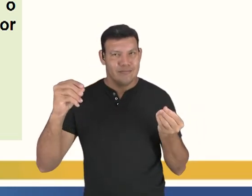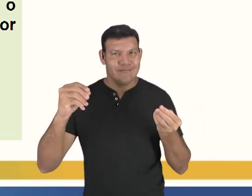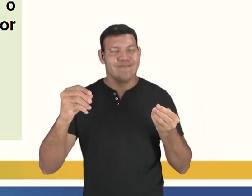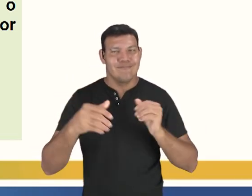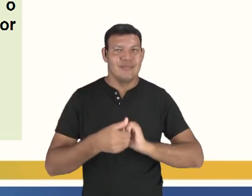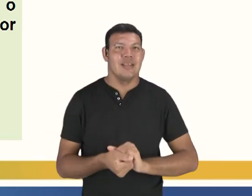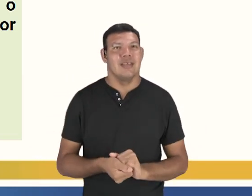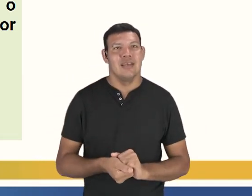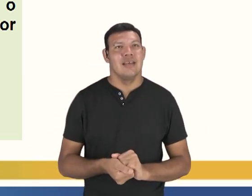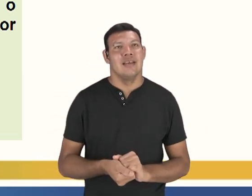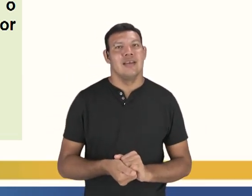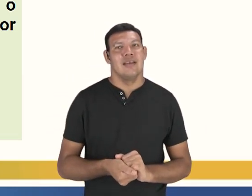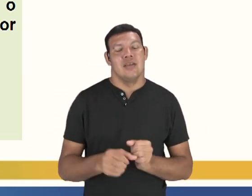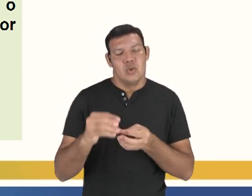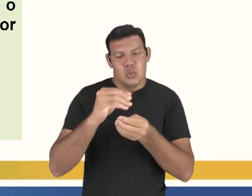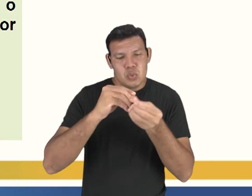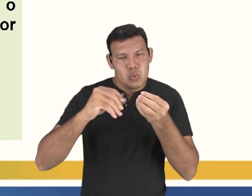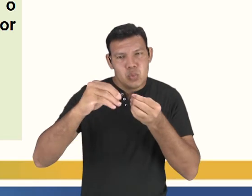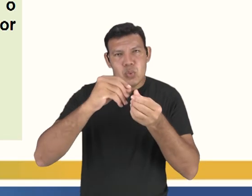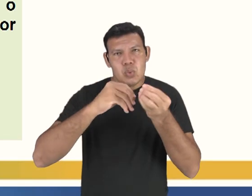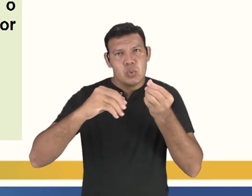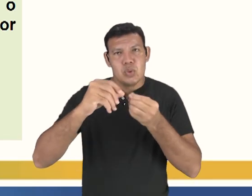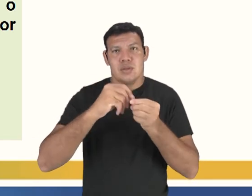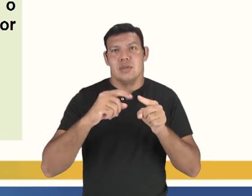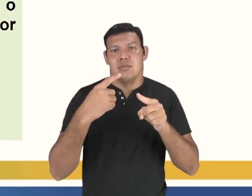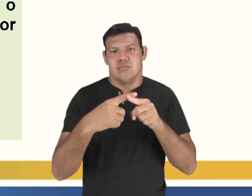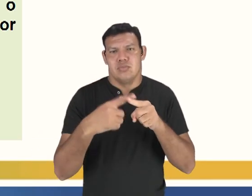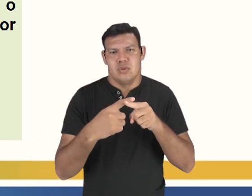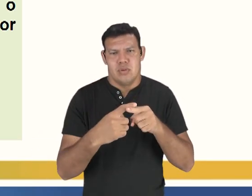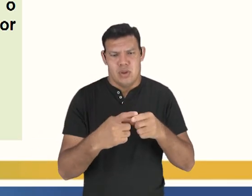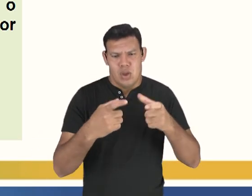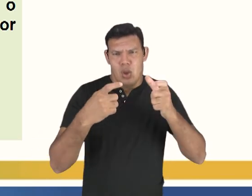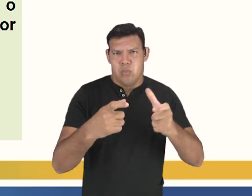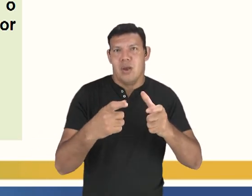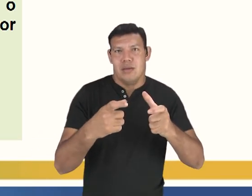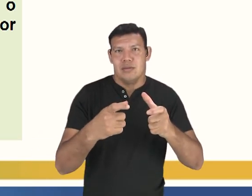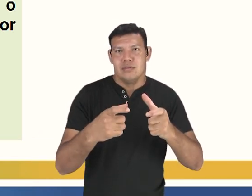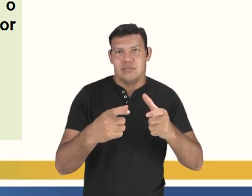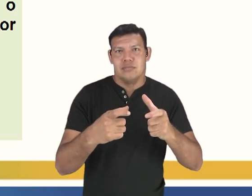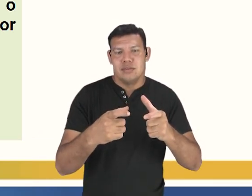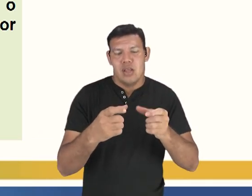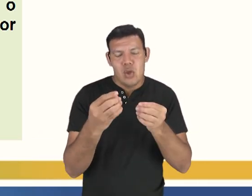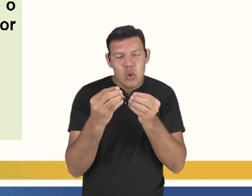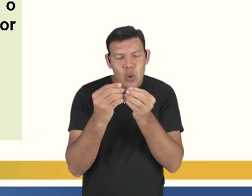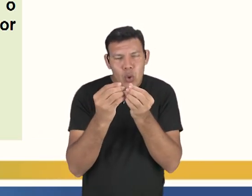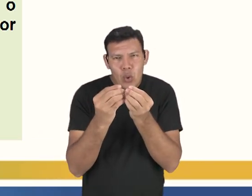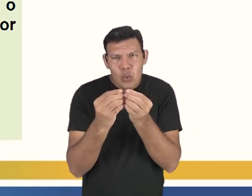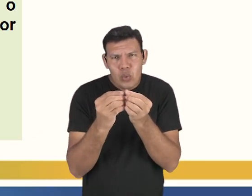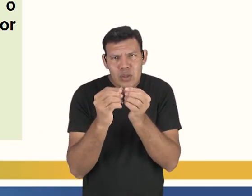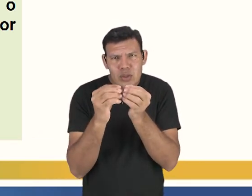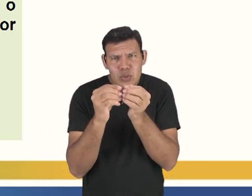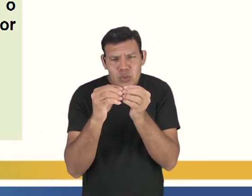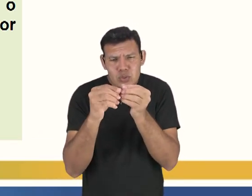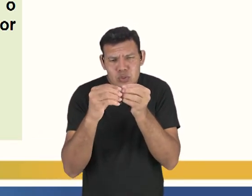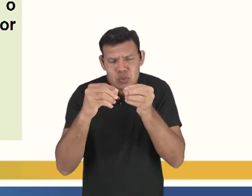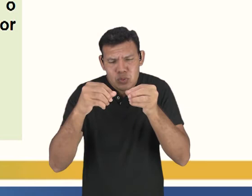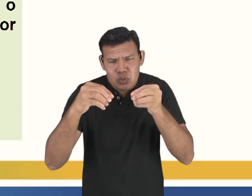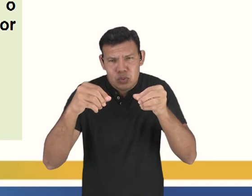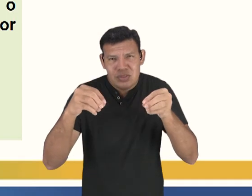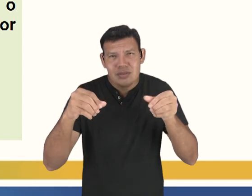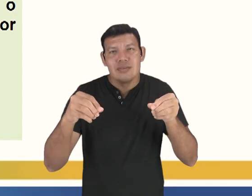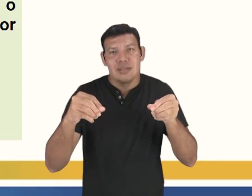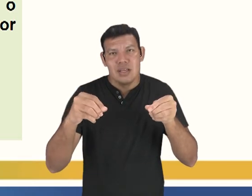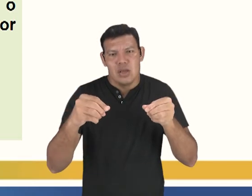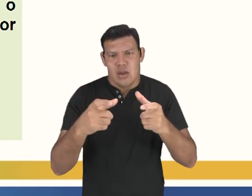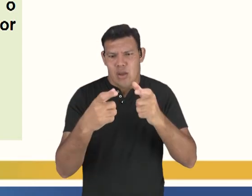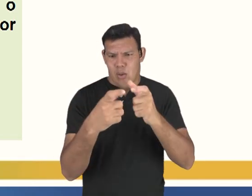você dissolver algo que está em vários pedaços do que um bloco inteiro de pão, por exemplo, né? É mais fácil você digerir o pão quando ele está em migalhas, né?